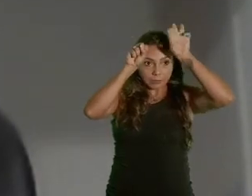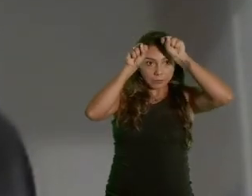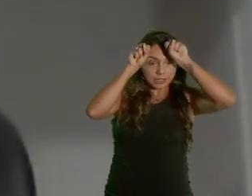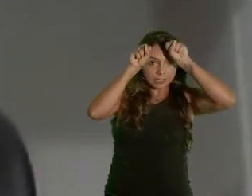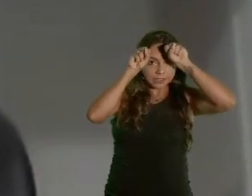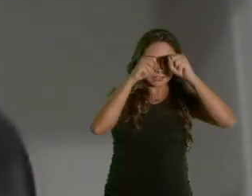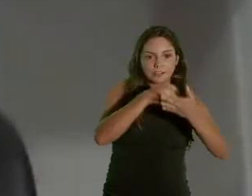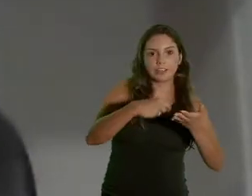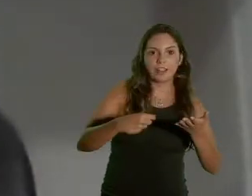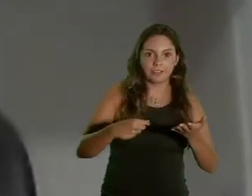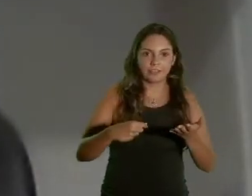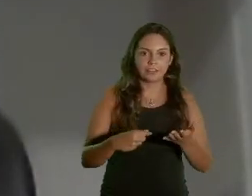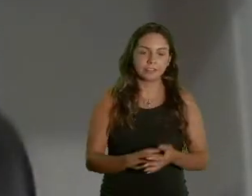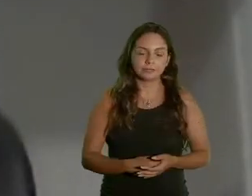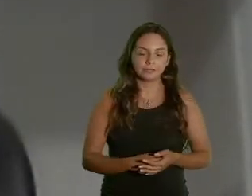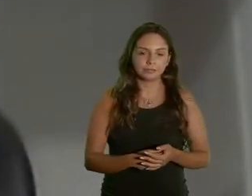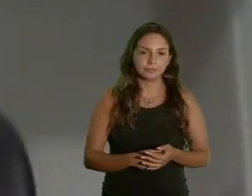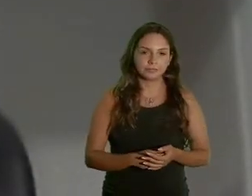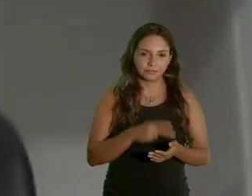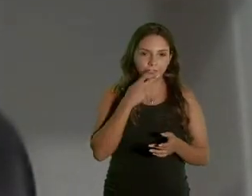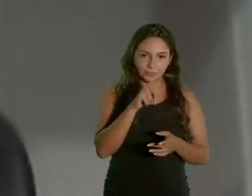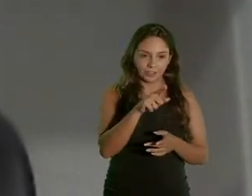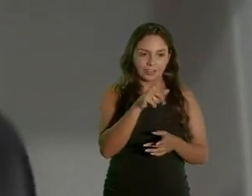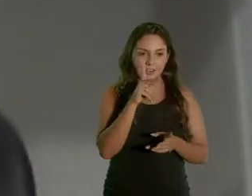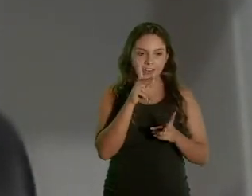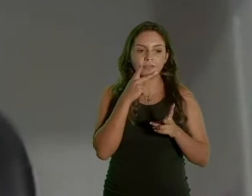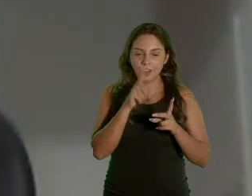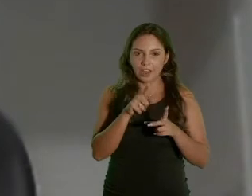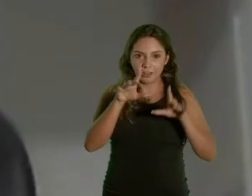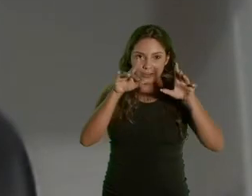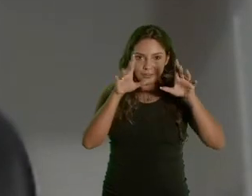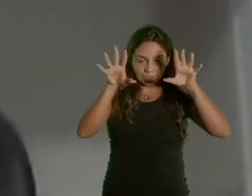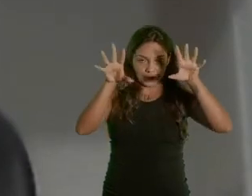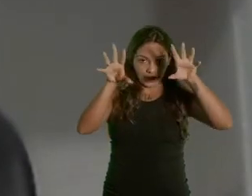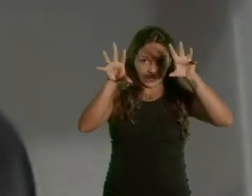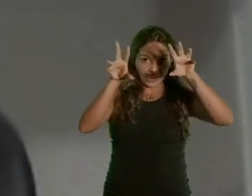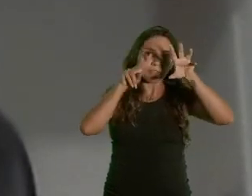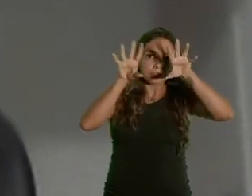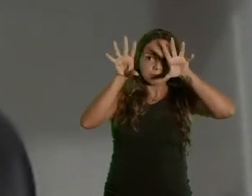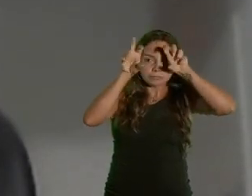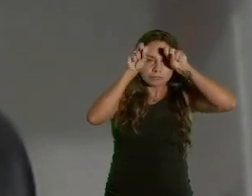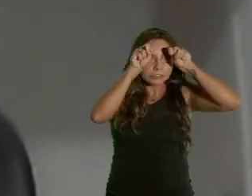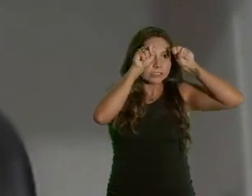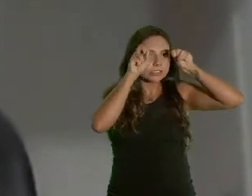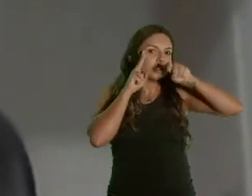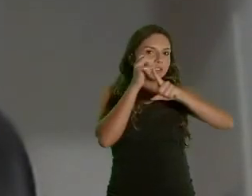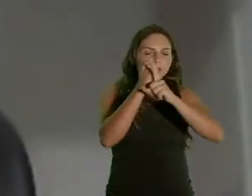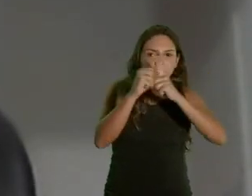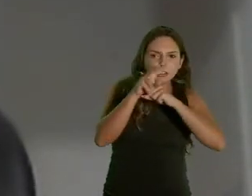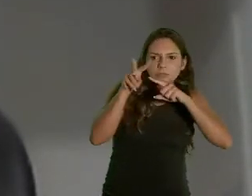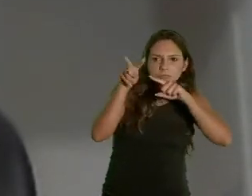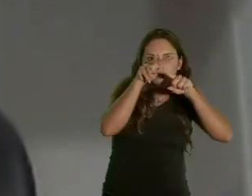Maravilha. Eu acho que a minha função é meio de para-raio, assim como poeta. Eu recebo todos os raios da sociedade, tudo